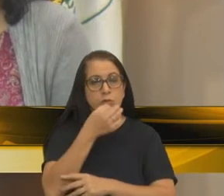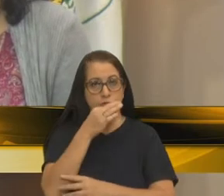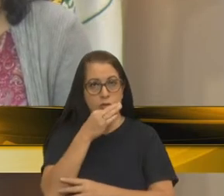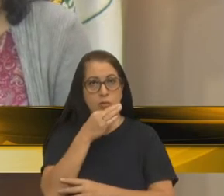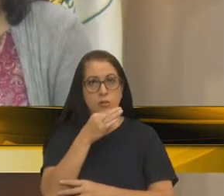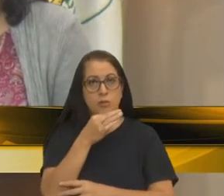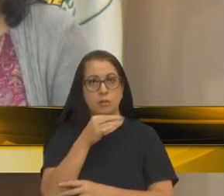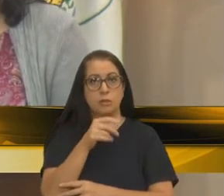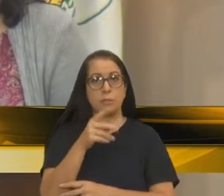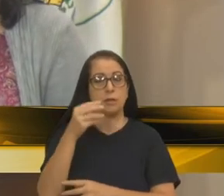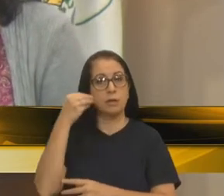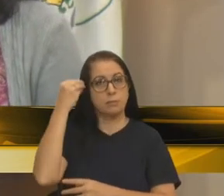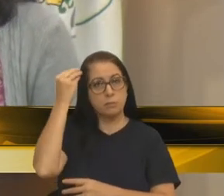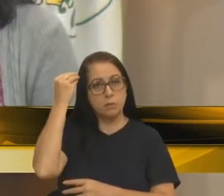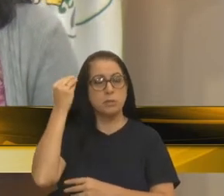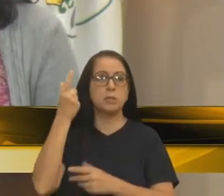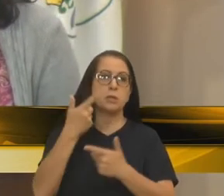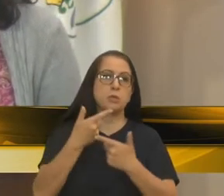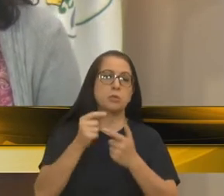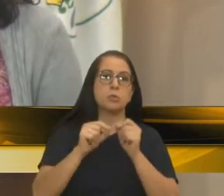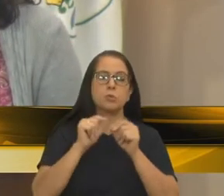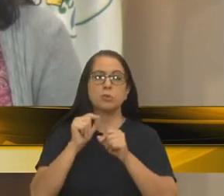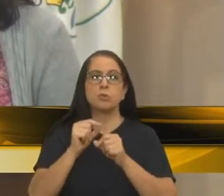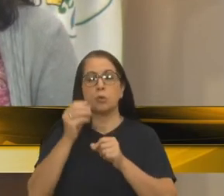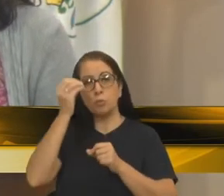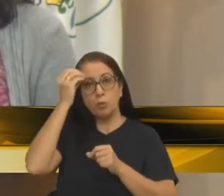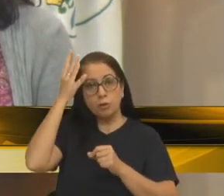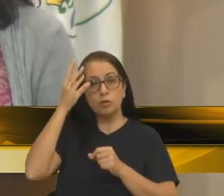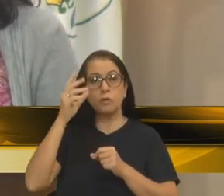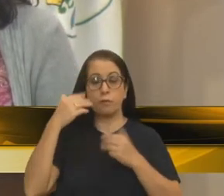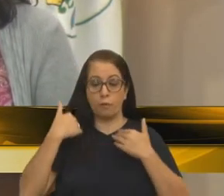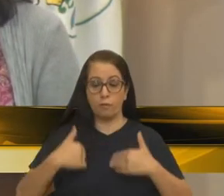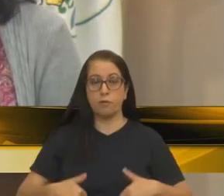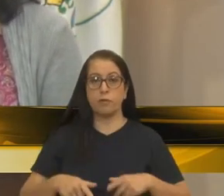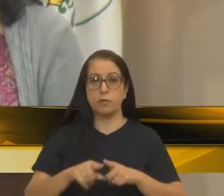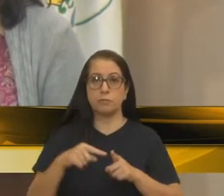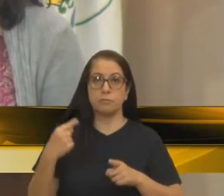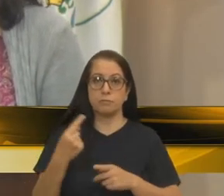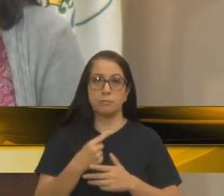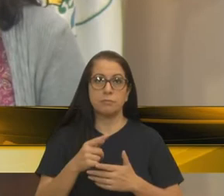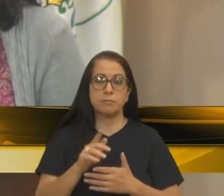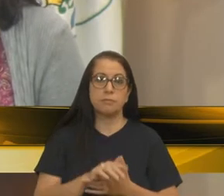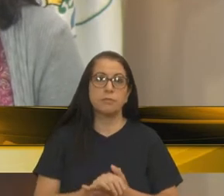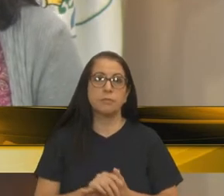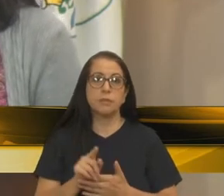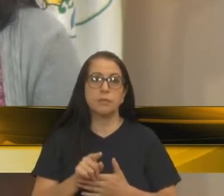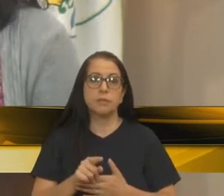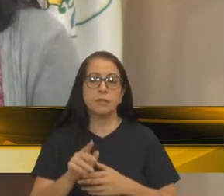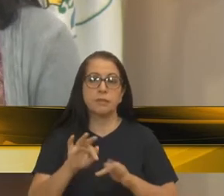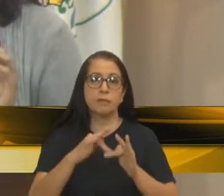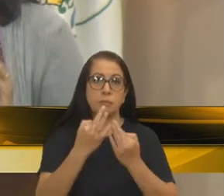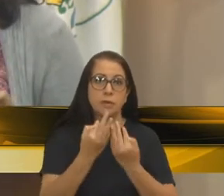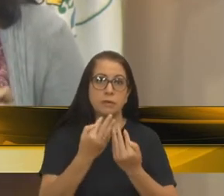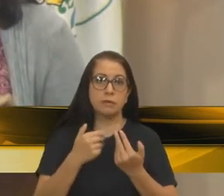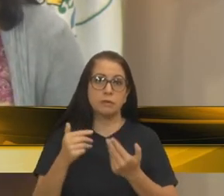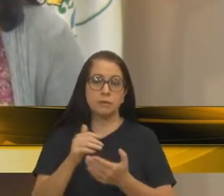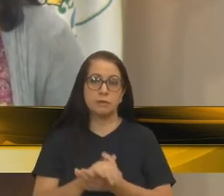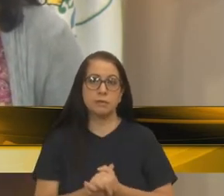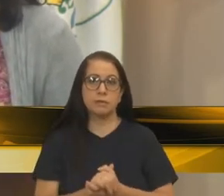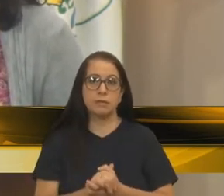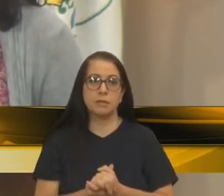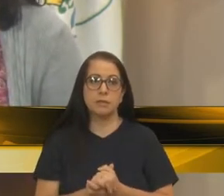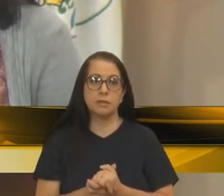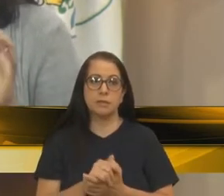de caráter psicossexual, cognitivo ou físico, entende-se que o respeito dos valores individuais e familiares deve ser